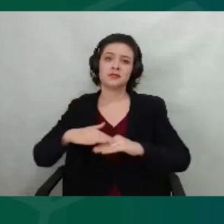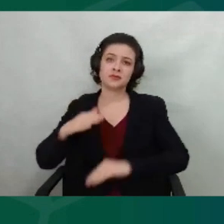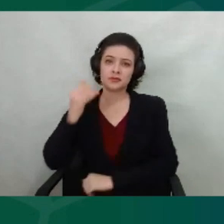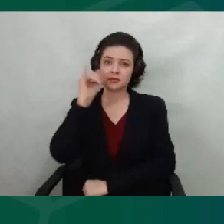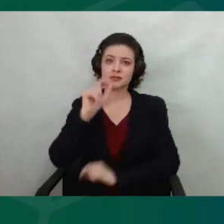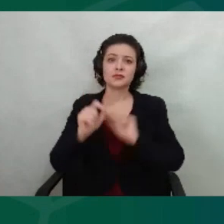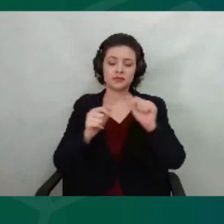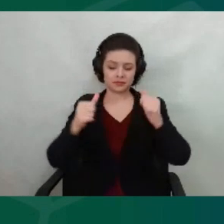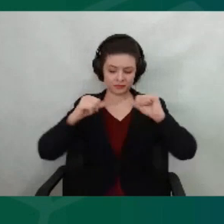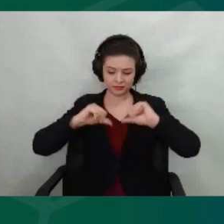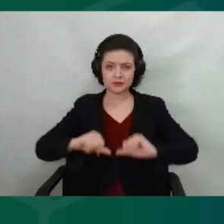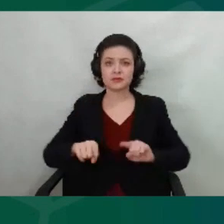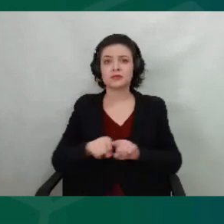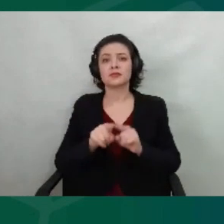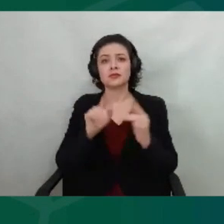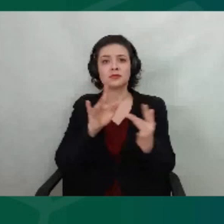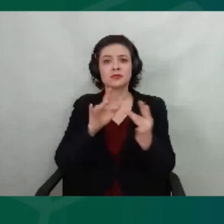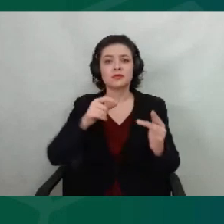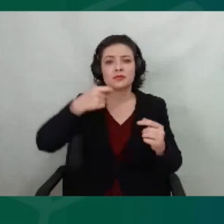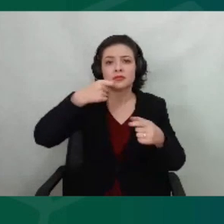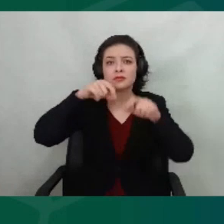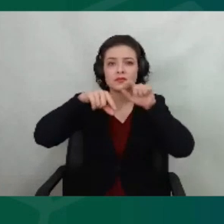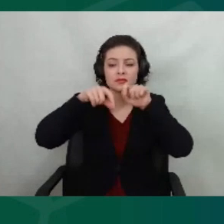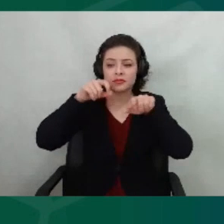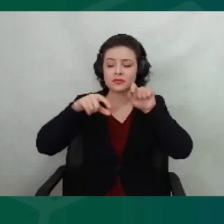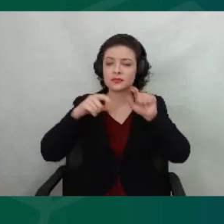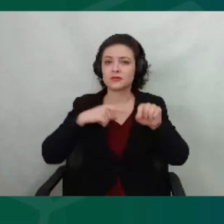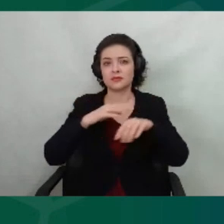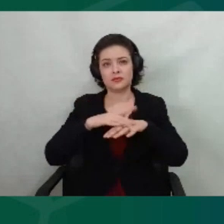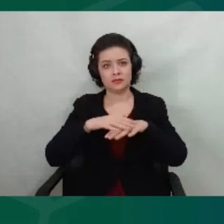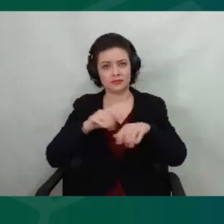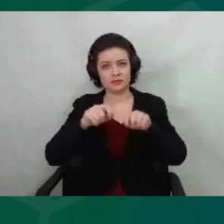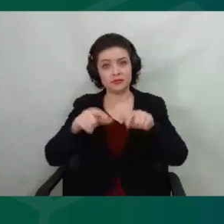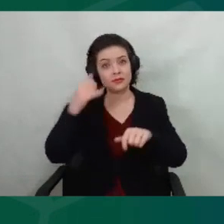contato direto com essa saliva contaminada. Próximo, por favor.